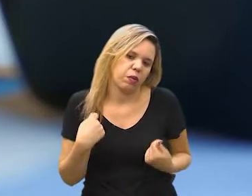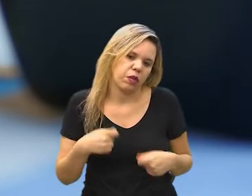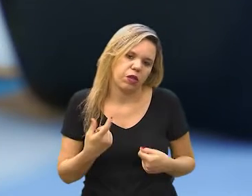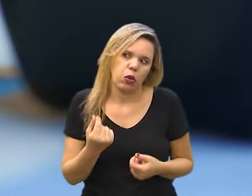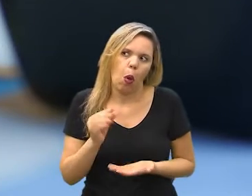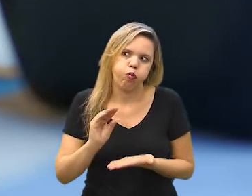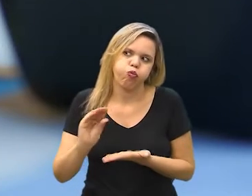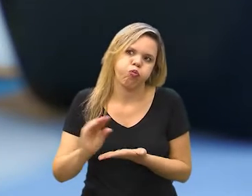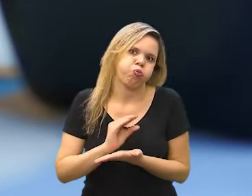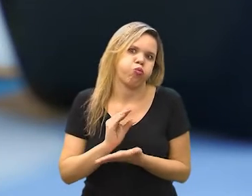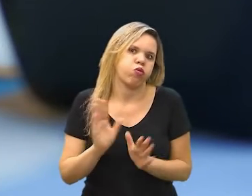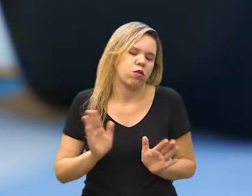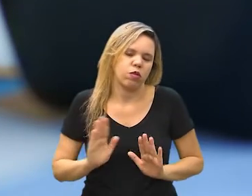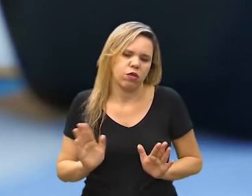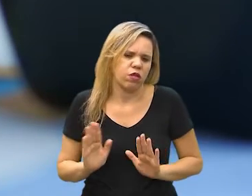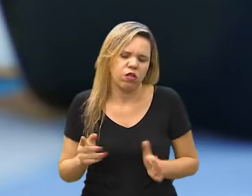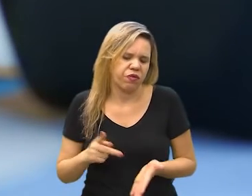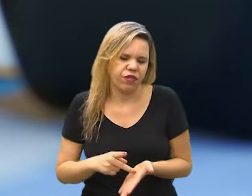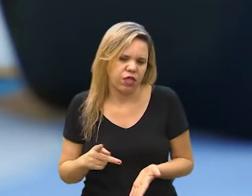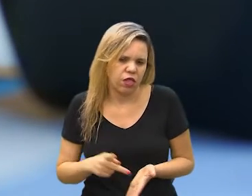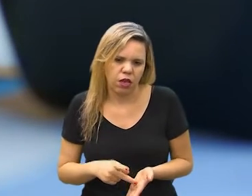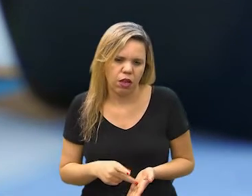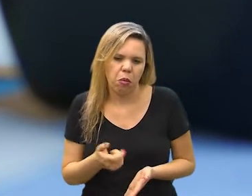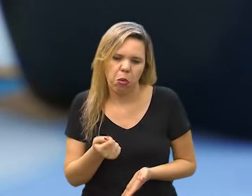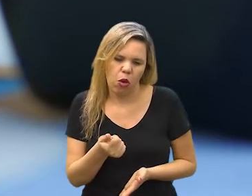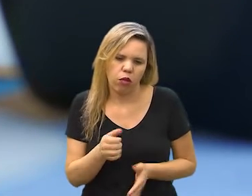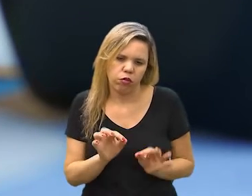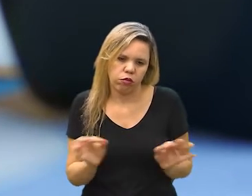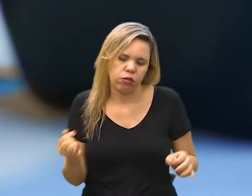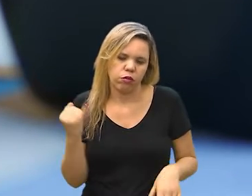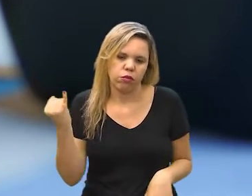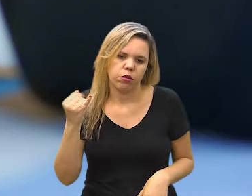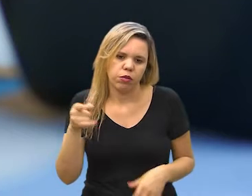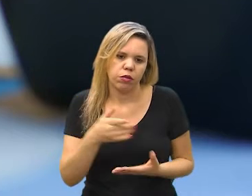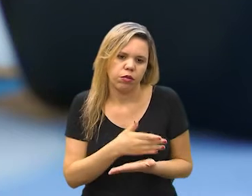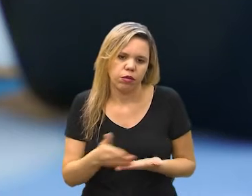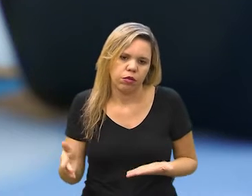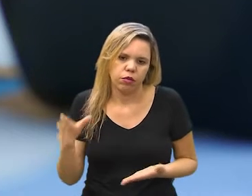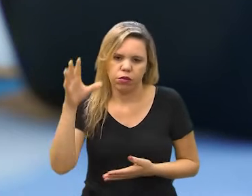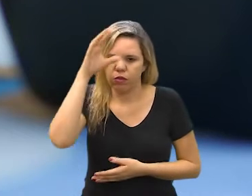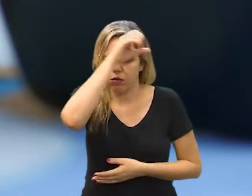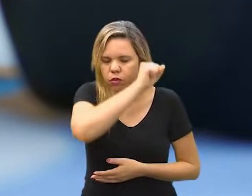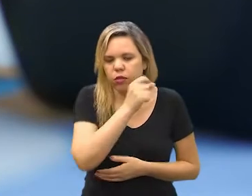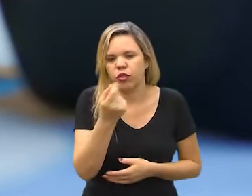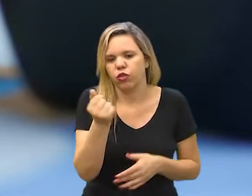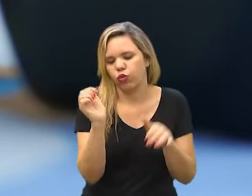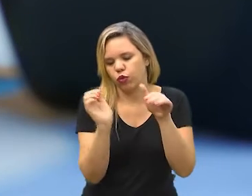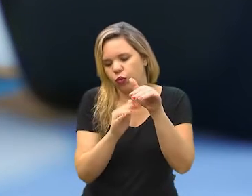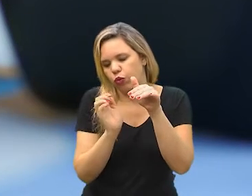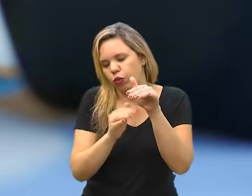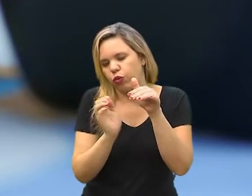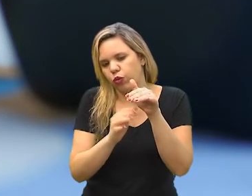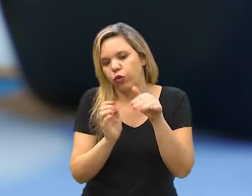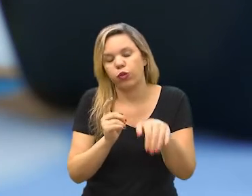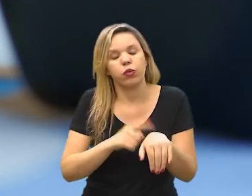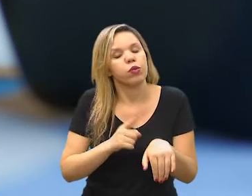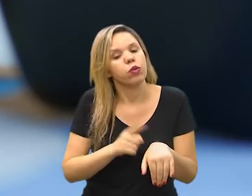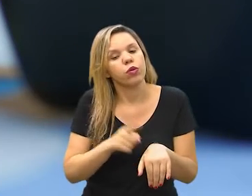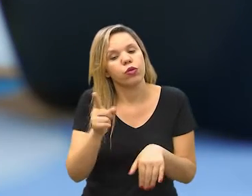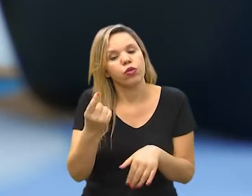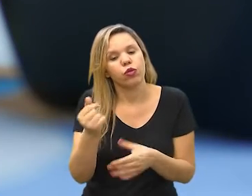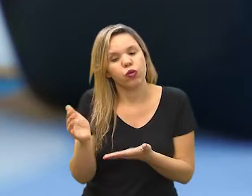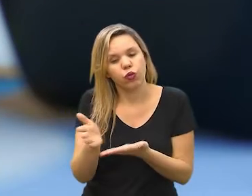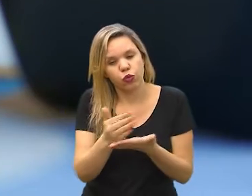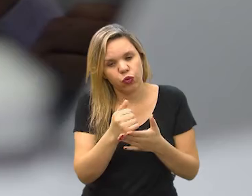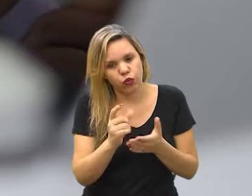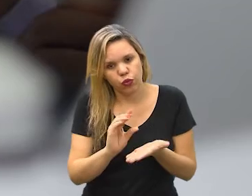preciso de muito dinheiro. Não é verdade. O importante é começar a aprender a poupar. A partir do momento que você junta um